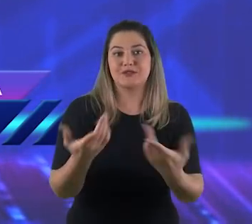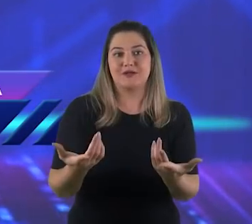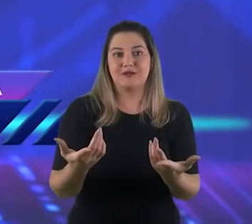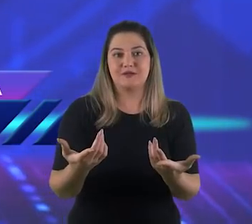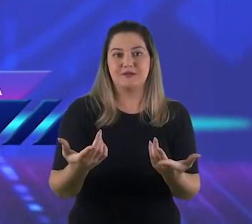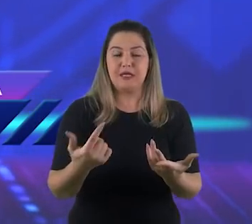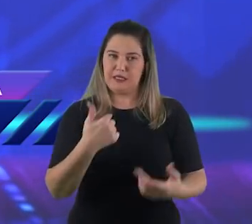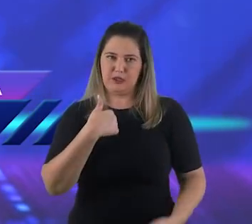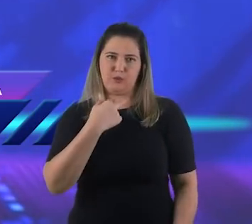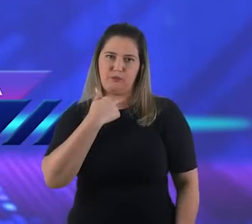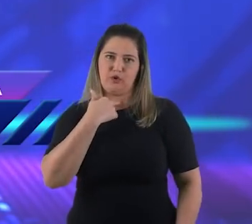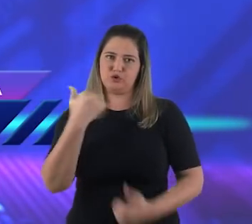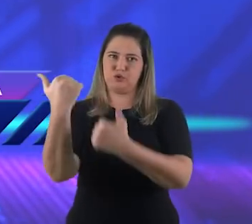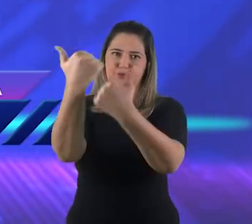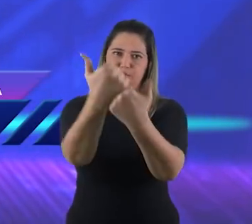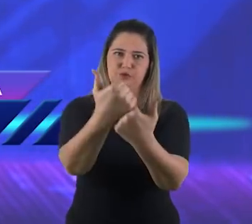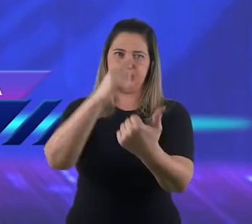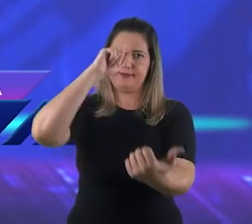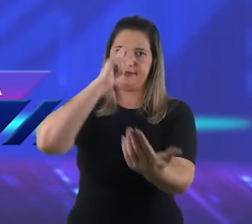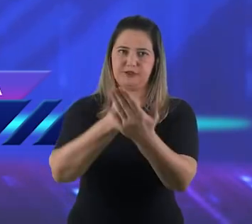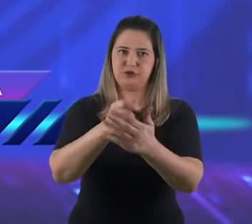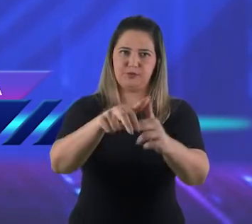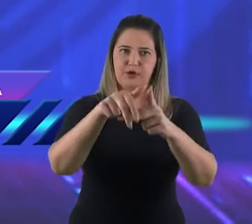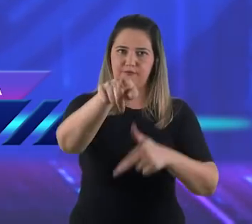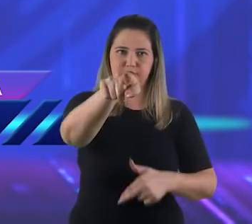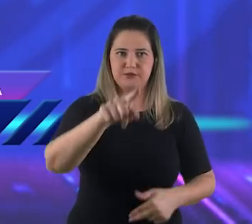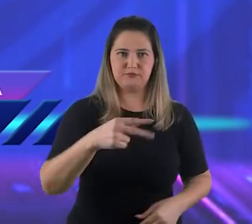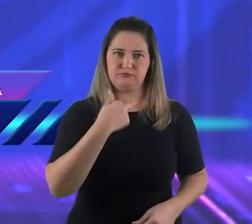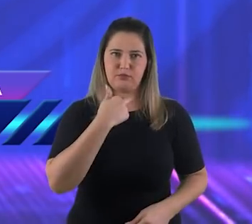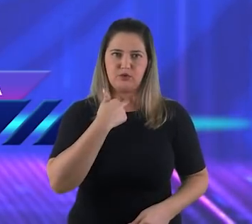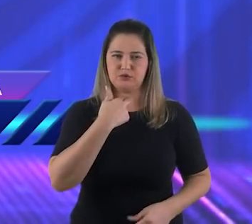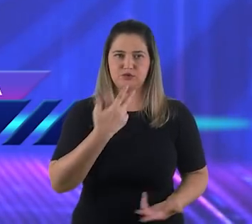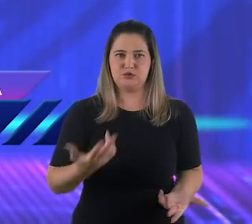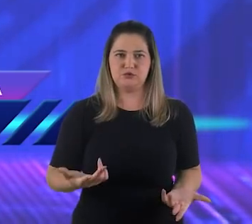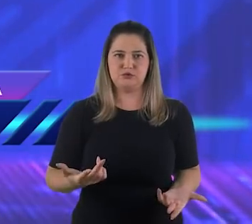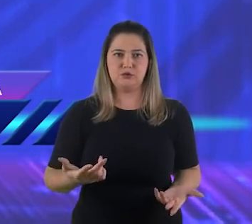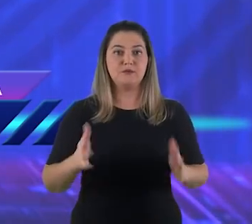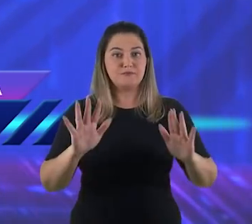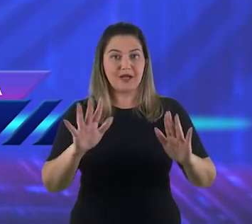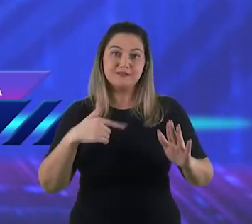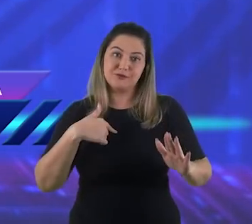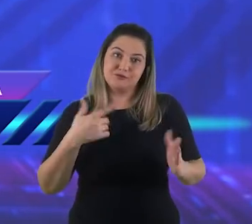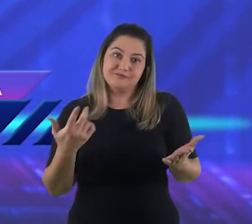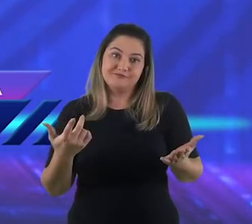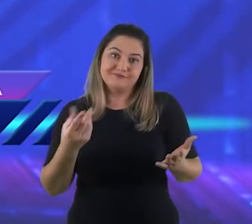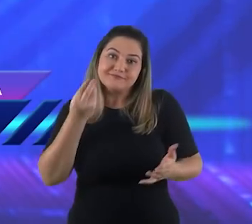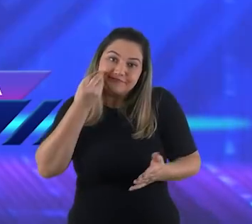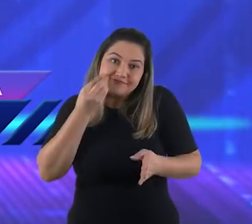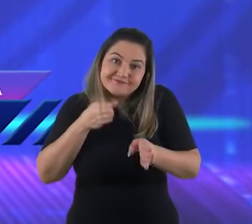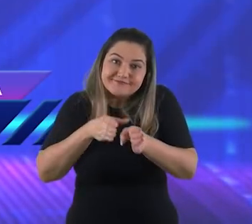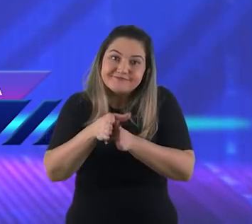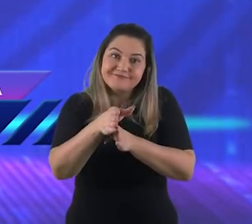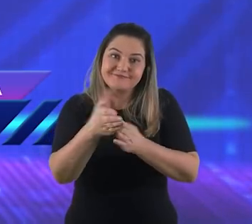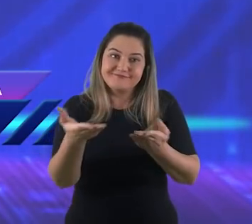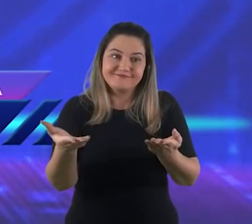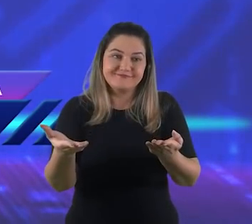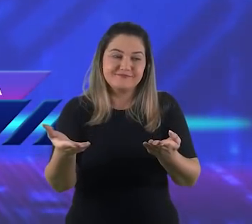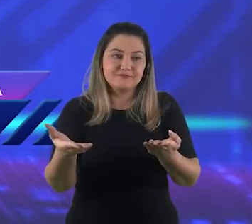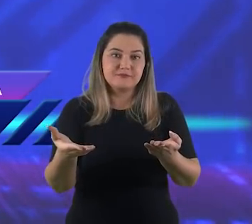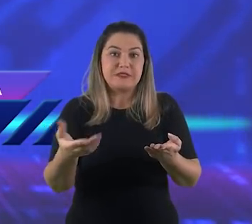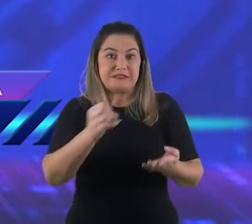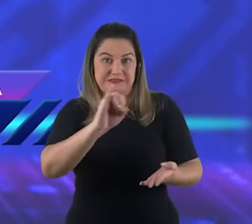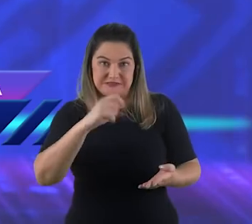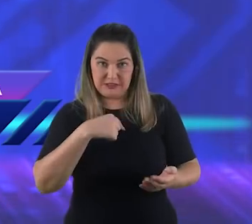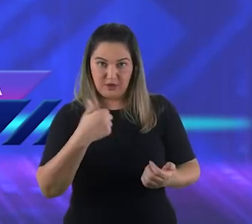eu não tenho como me decidir por você. Se eu pudesse me decidir por você e por você, eu já teria decidido.